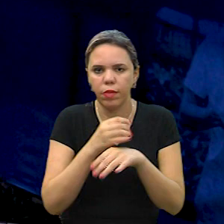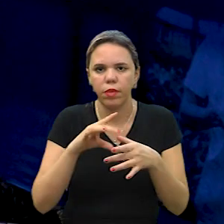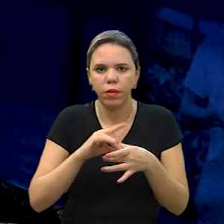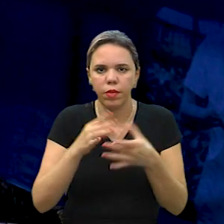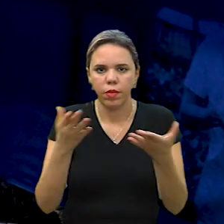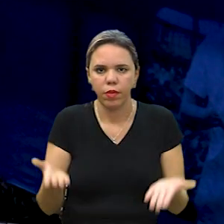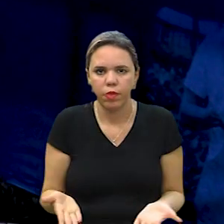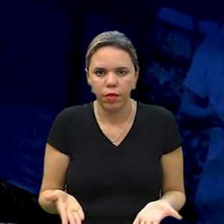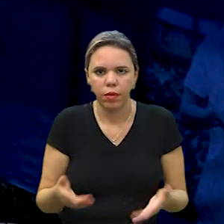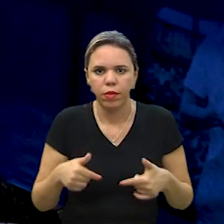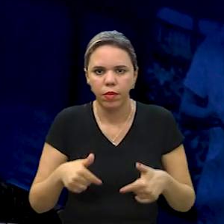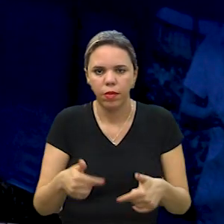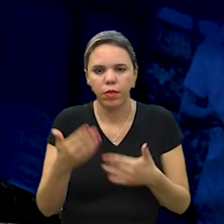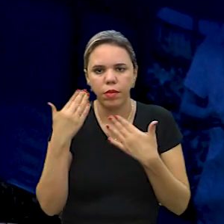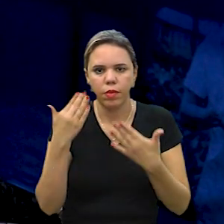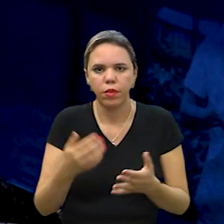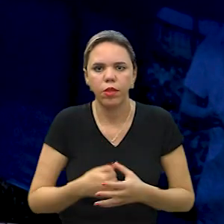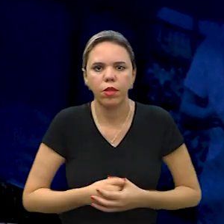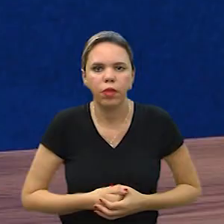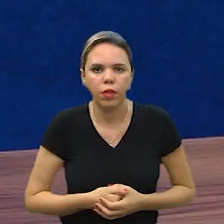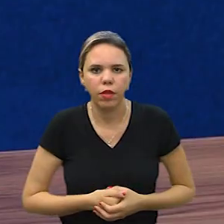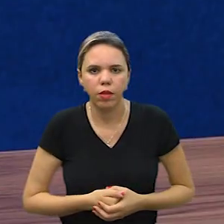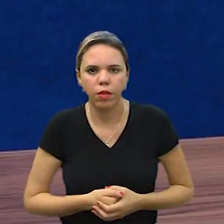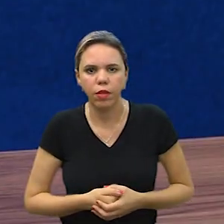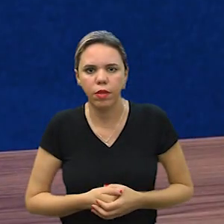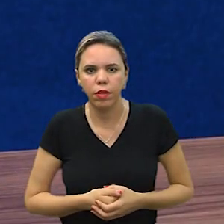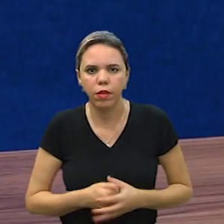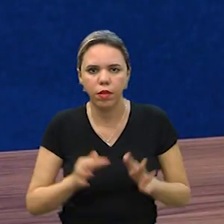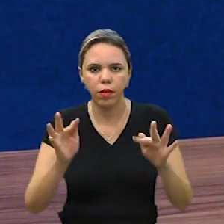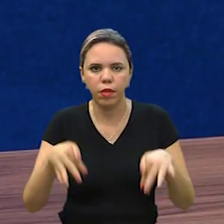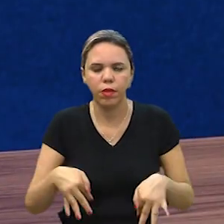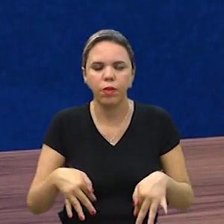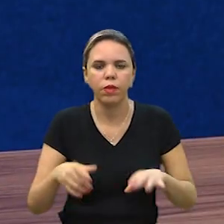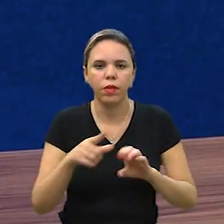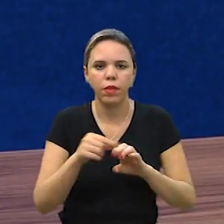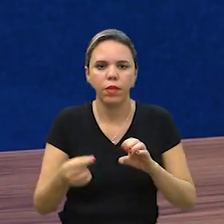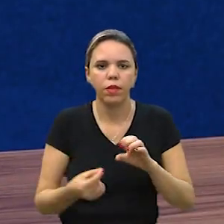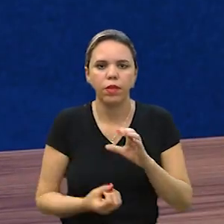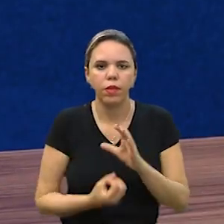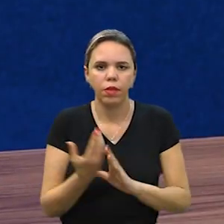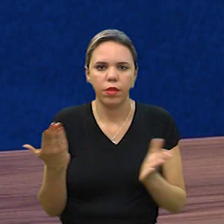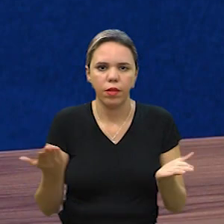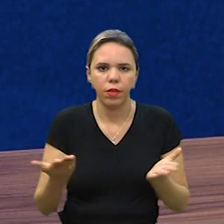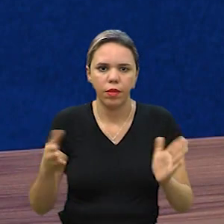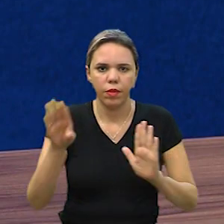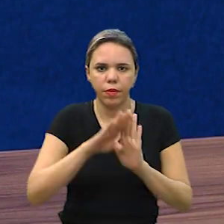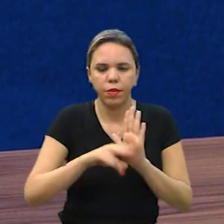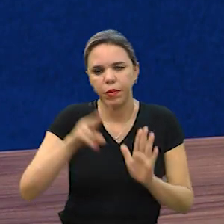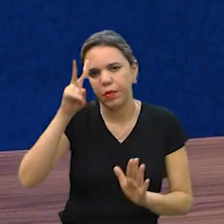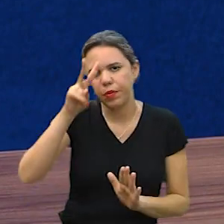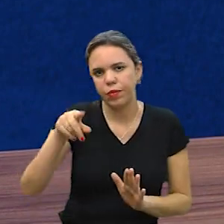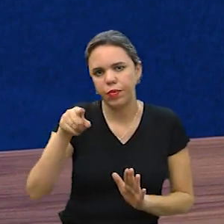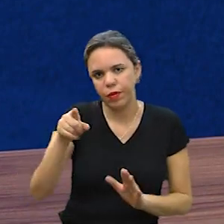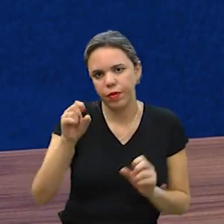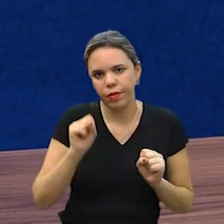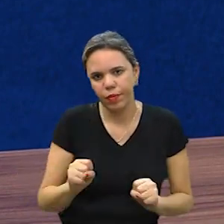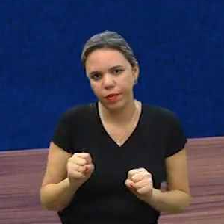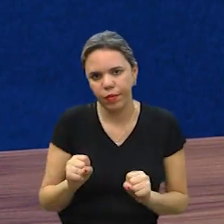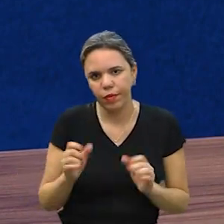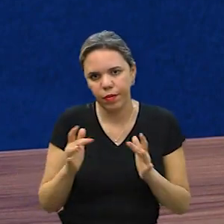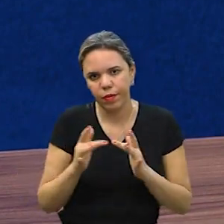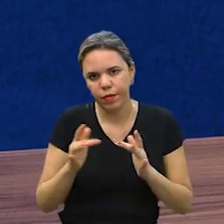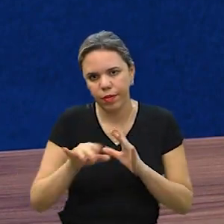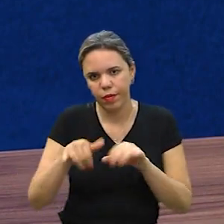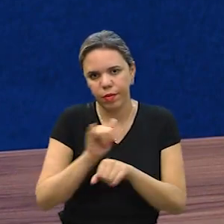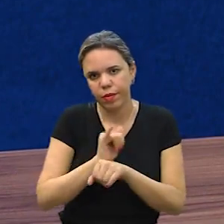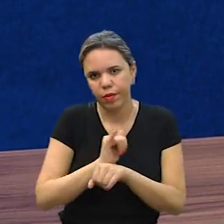liderança por essa iniciativa. Obrigado. E assim a gente termina o Ser Empreendedor de hoje. Lembrando que você pode entrar